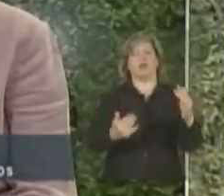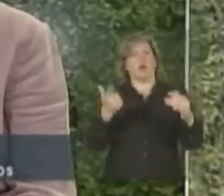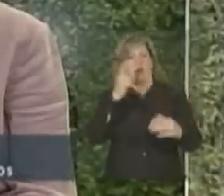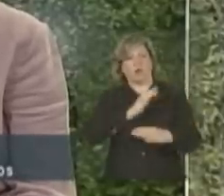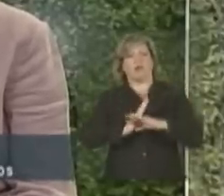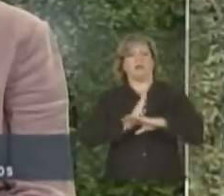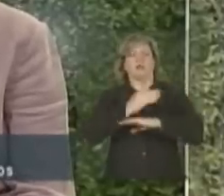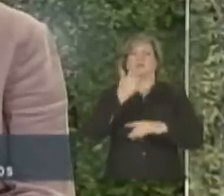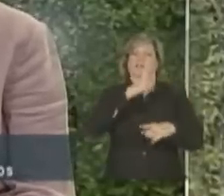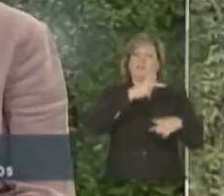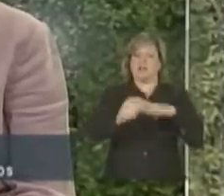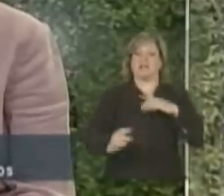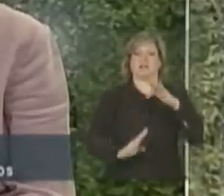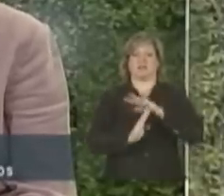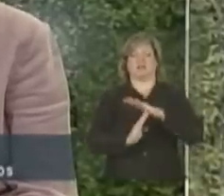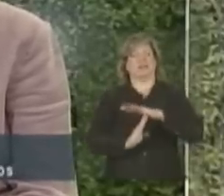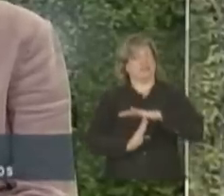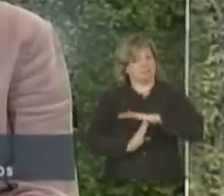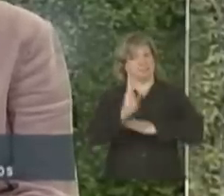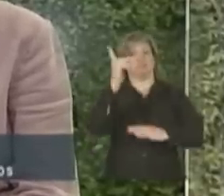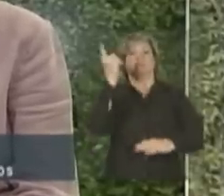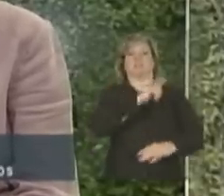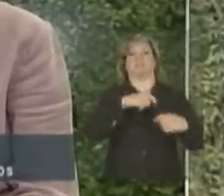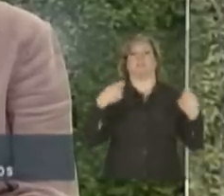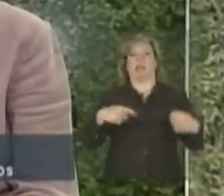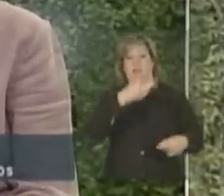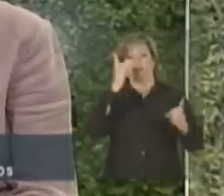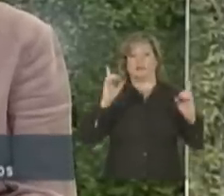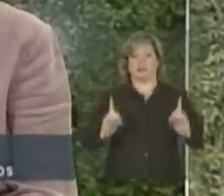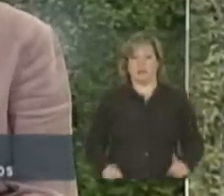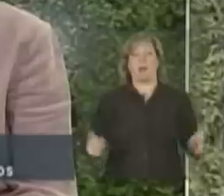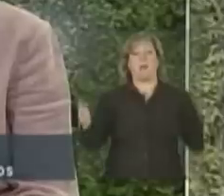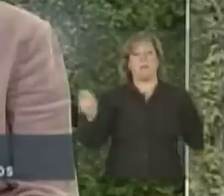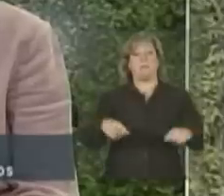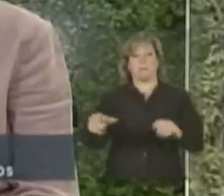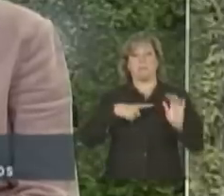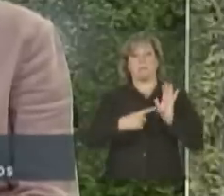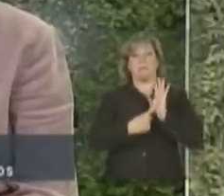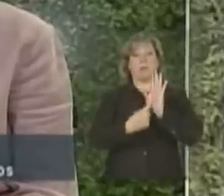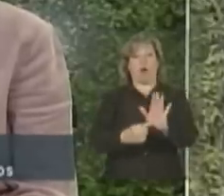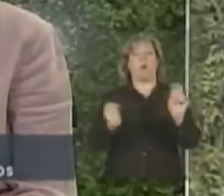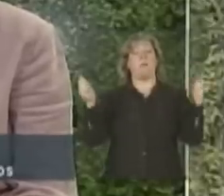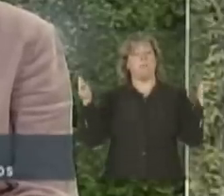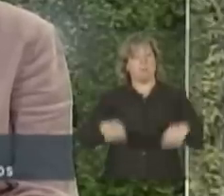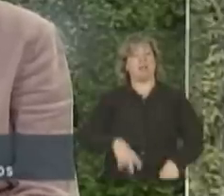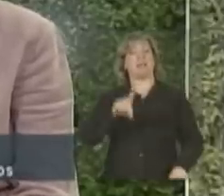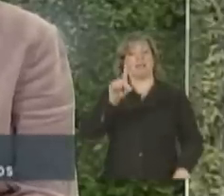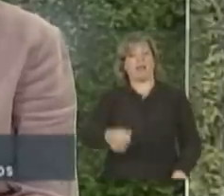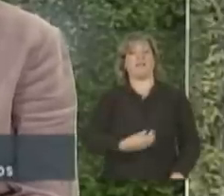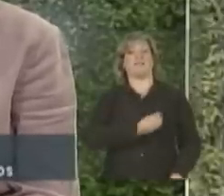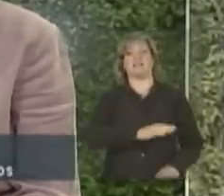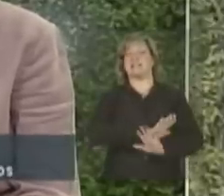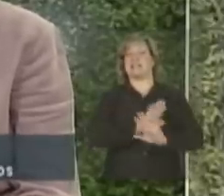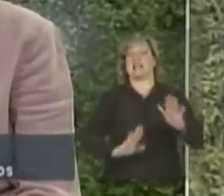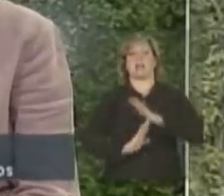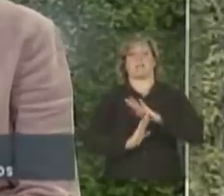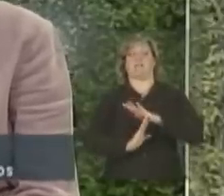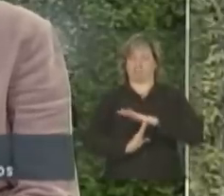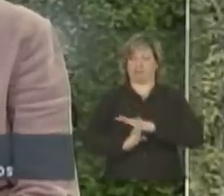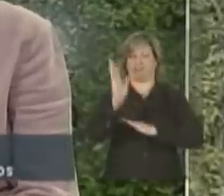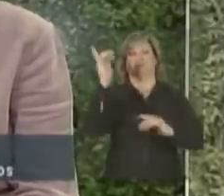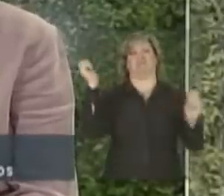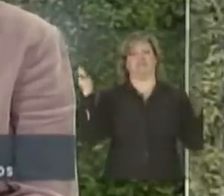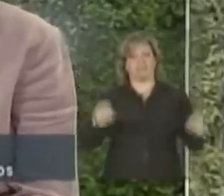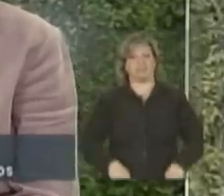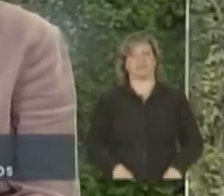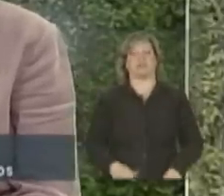com deficiência indicam que é possível viver sem limites. É possível superar todas as barreiras. O governo federal quer